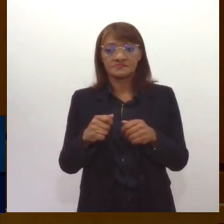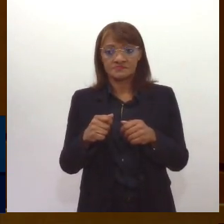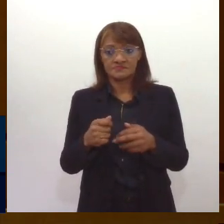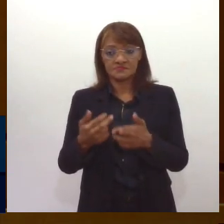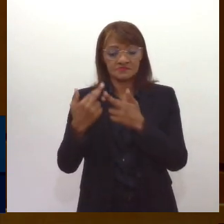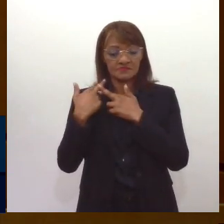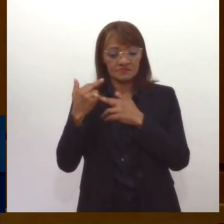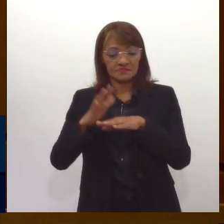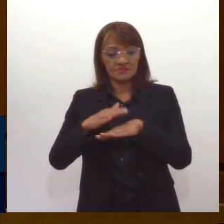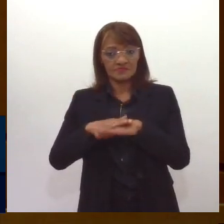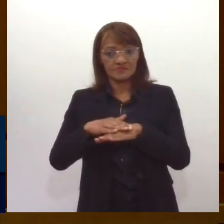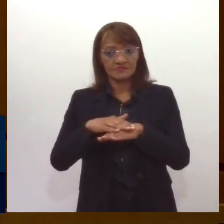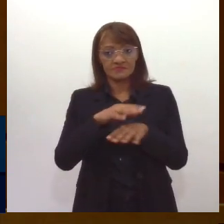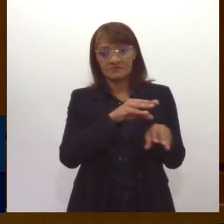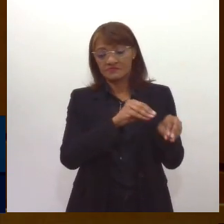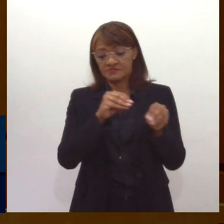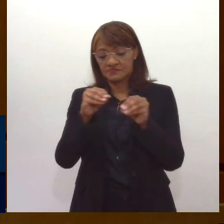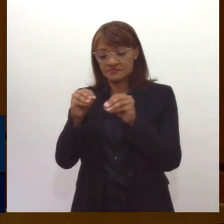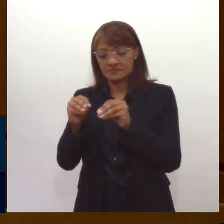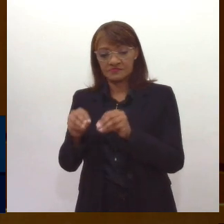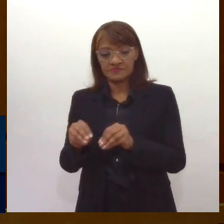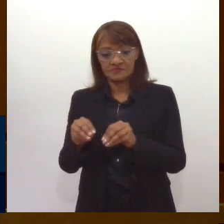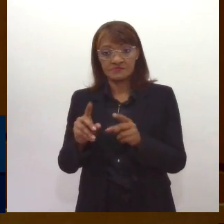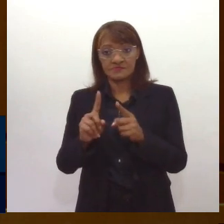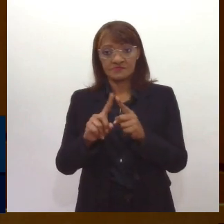na receita, no